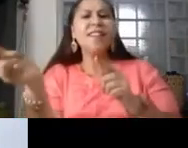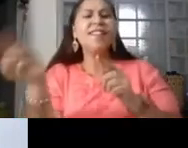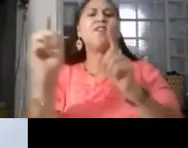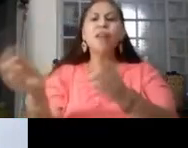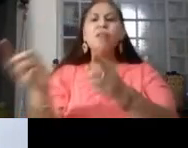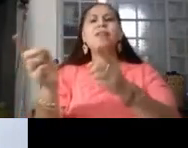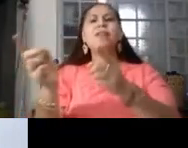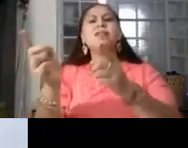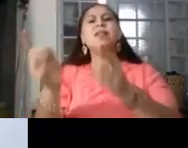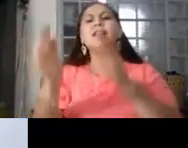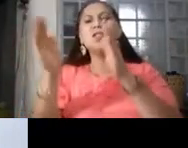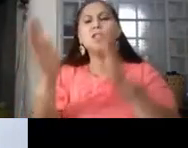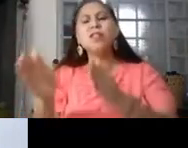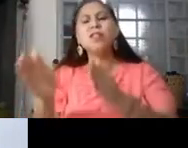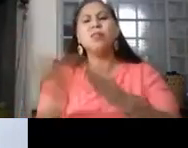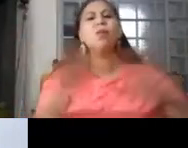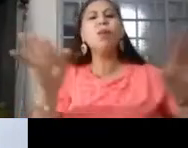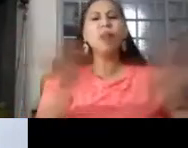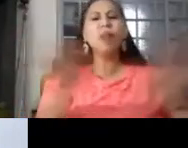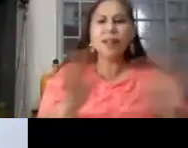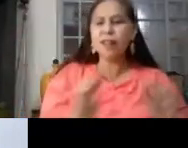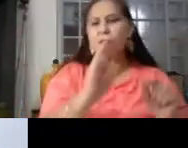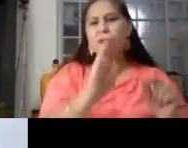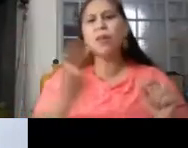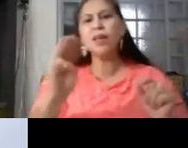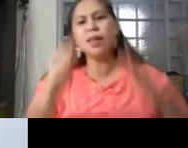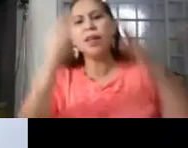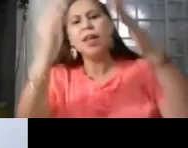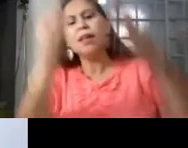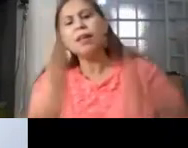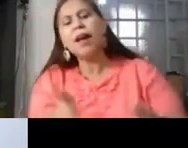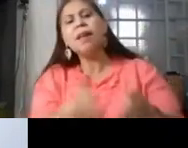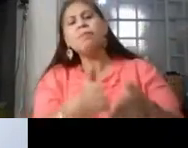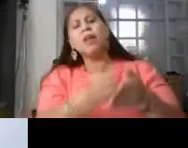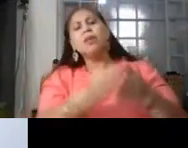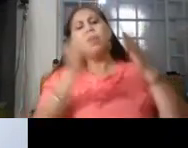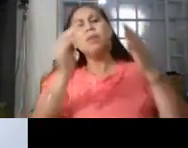Da frequência, restringiu, não é qualquer link, não é o link